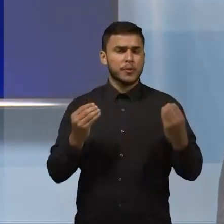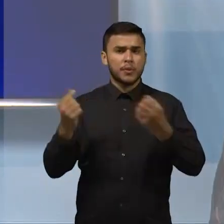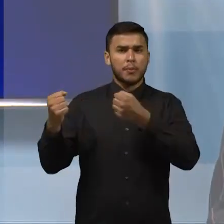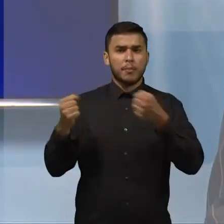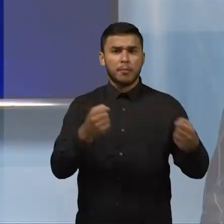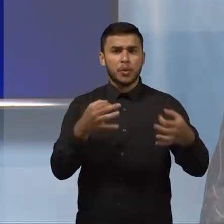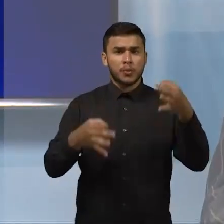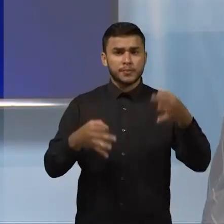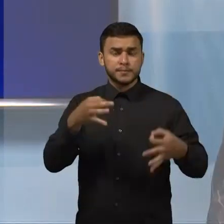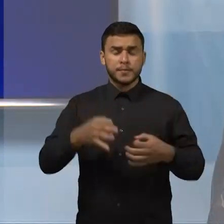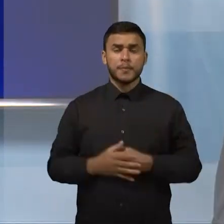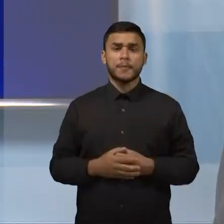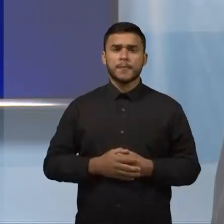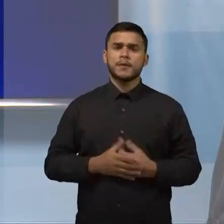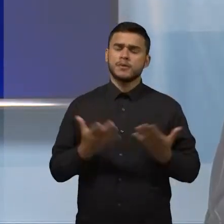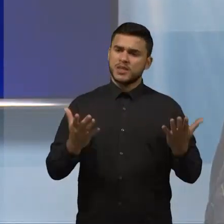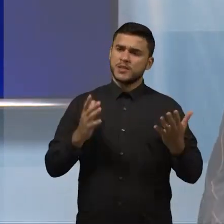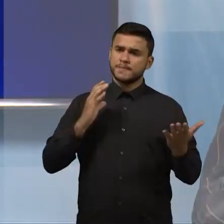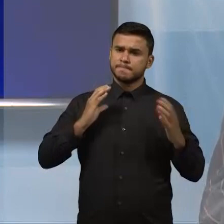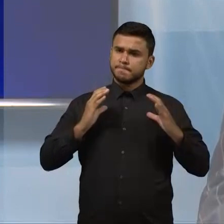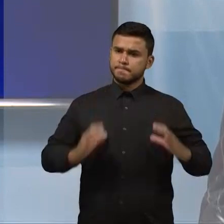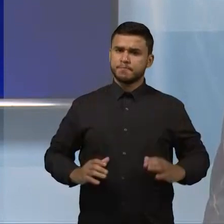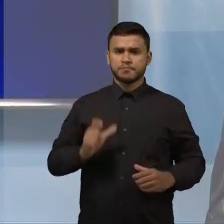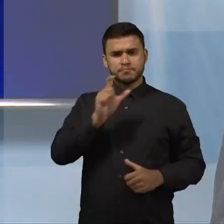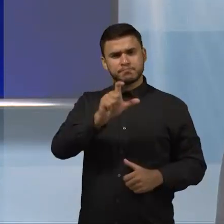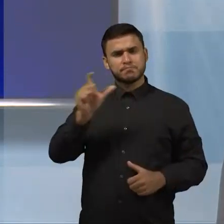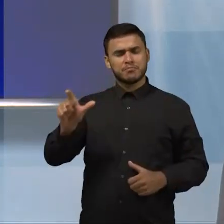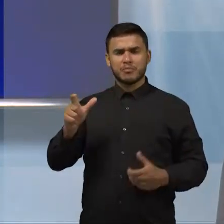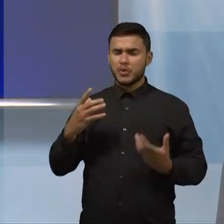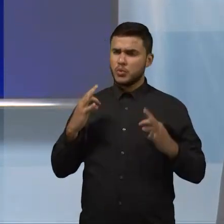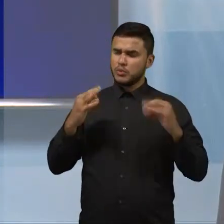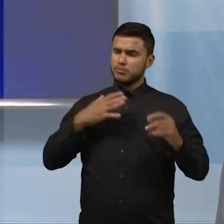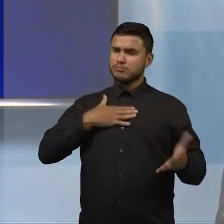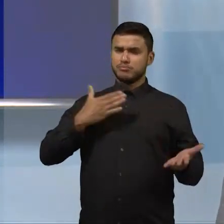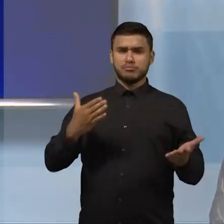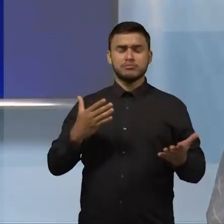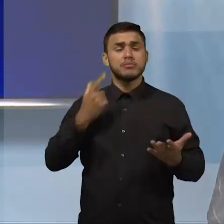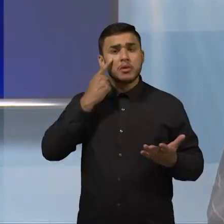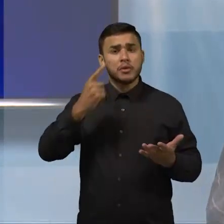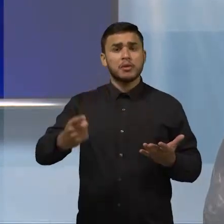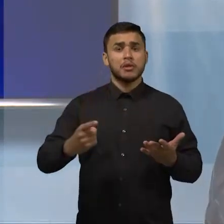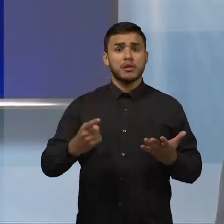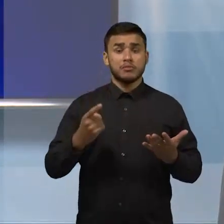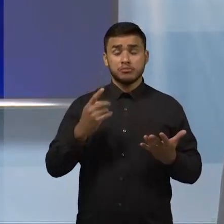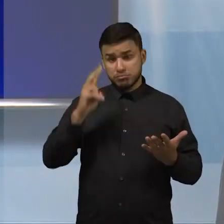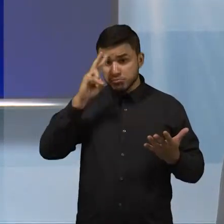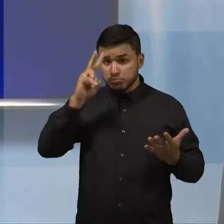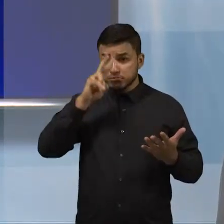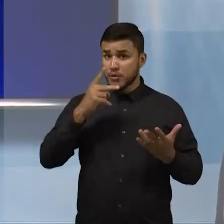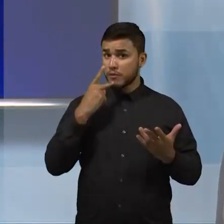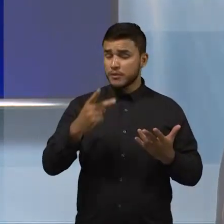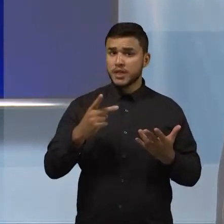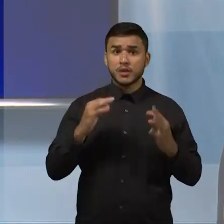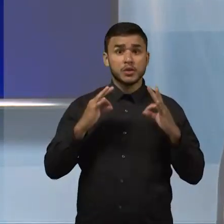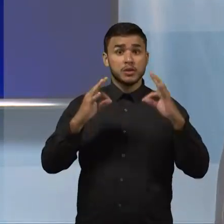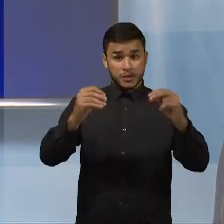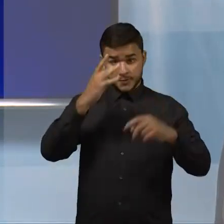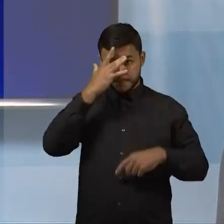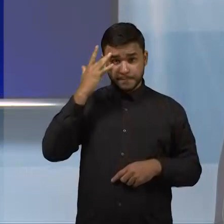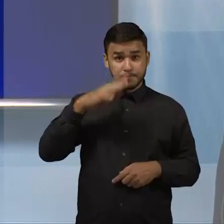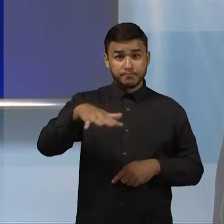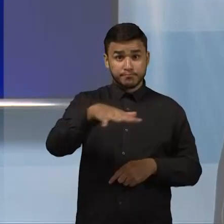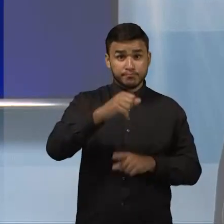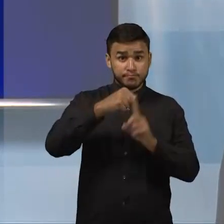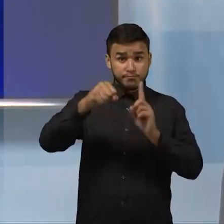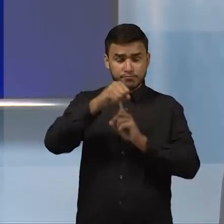esse comportamento que sinceramente está impactando a todos, e eu lembro que a gente costuma dizer, todo povo tem o governo